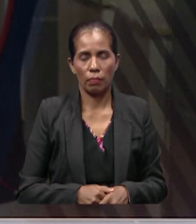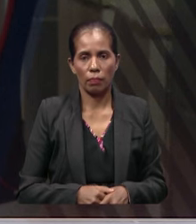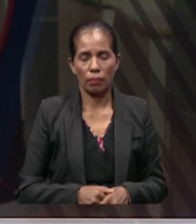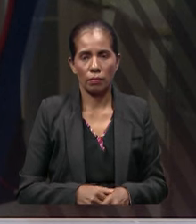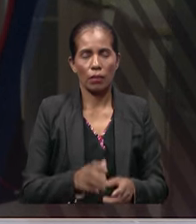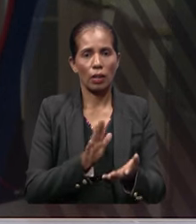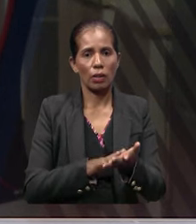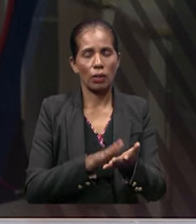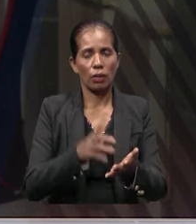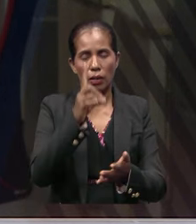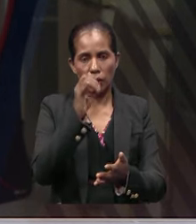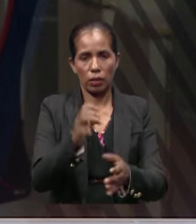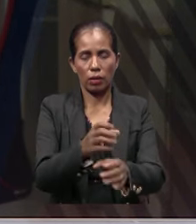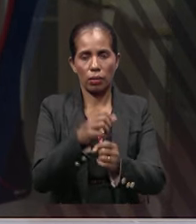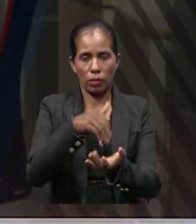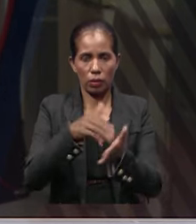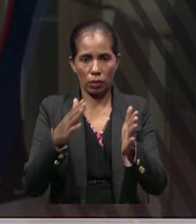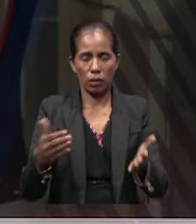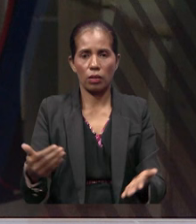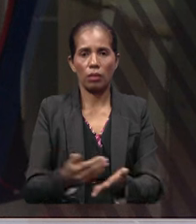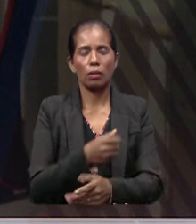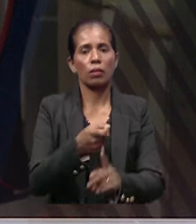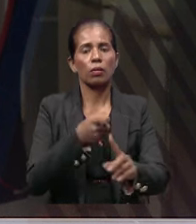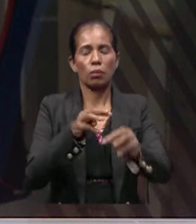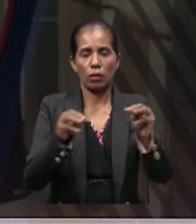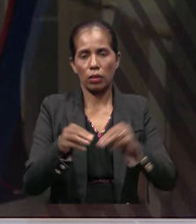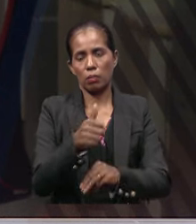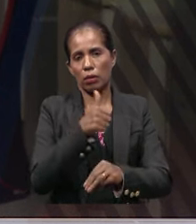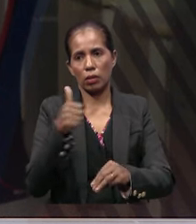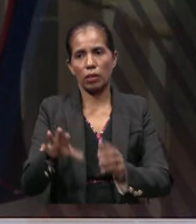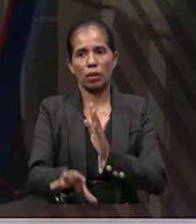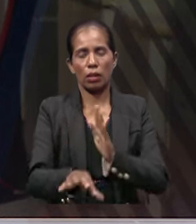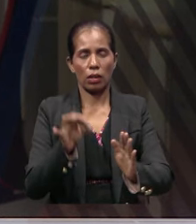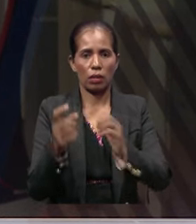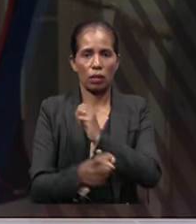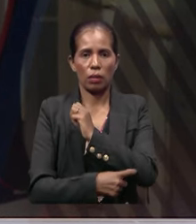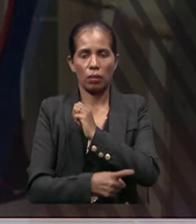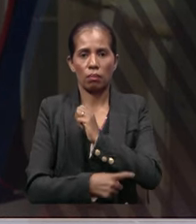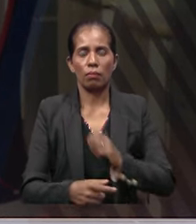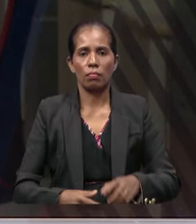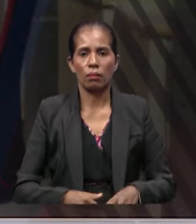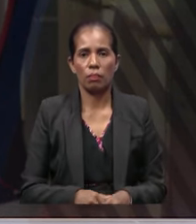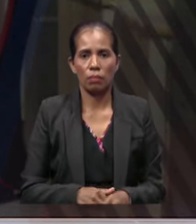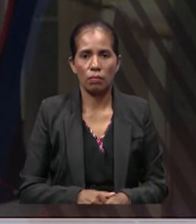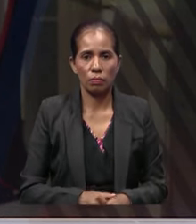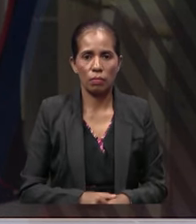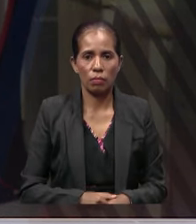Escola e a capital de Inebecima estudante Fon, o município Seluk, se retan sanção.